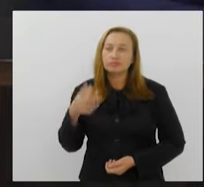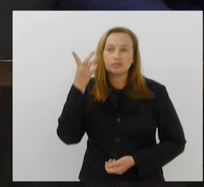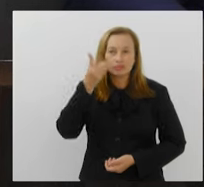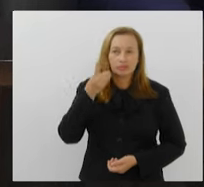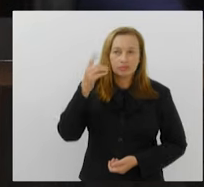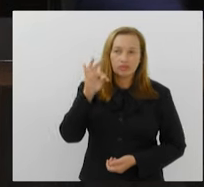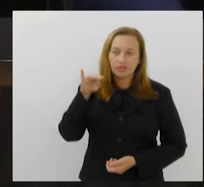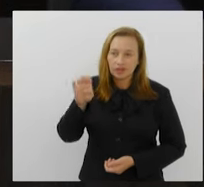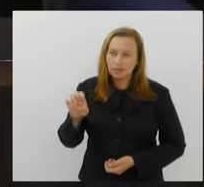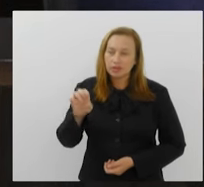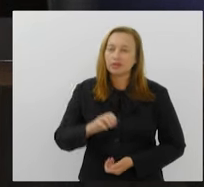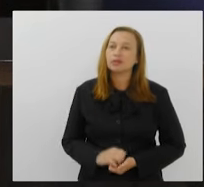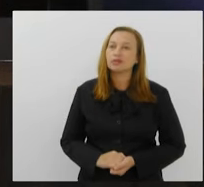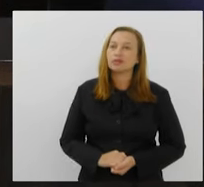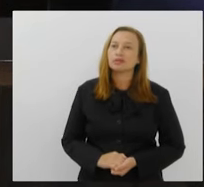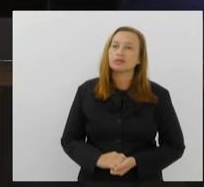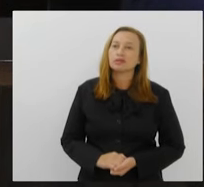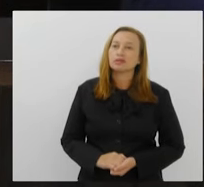Felipe Soares.